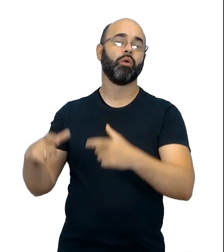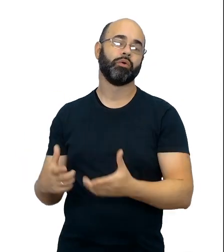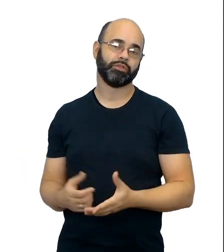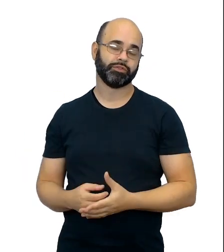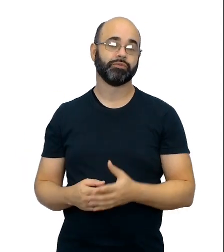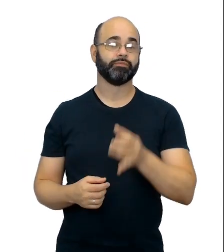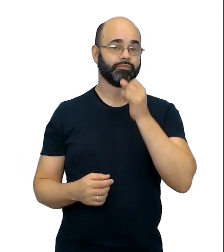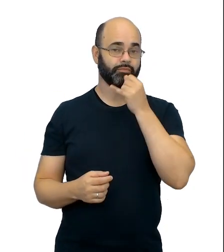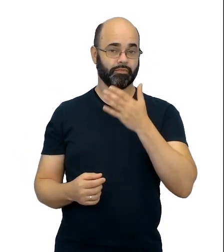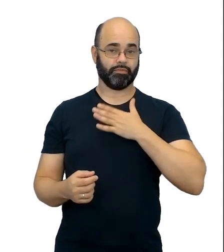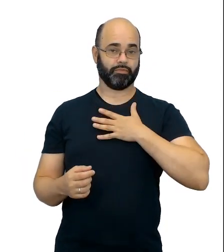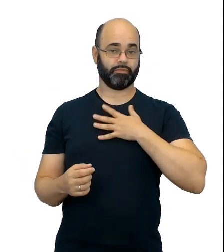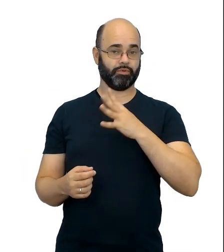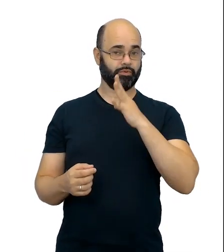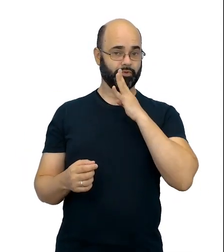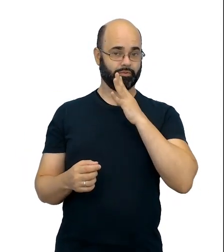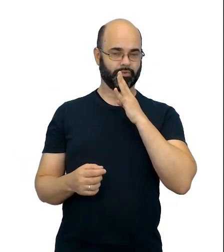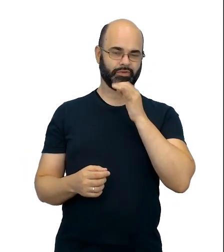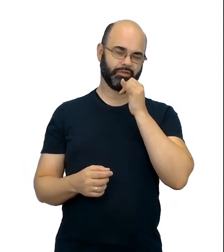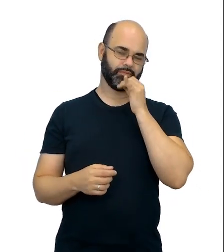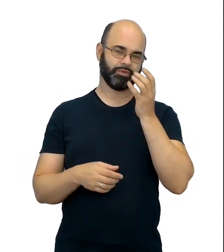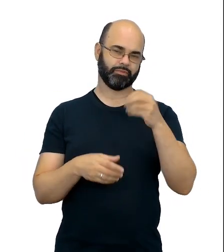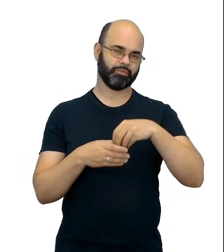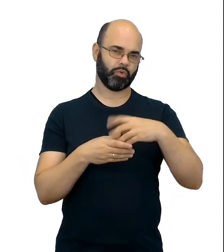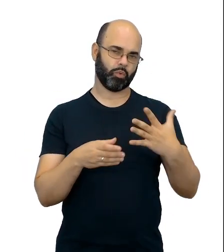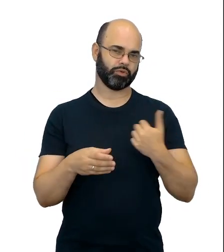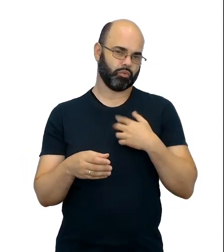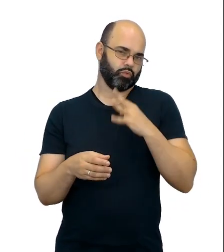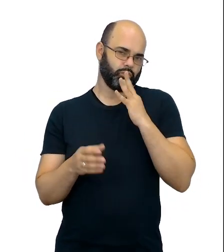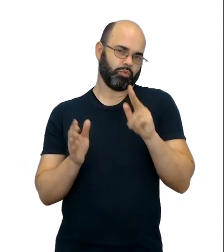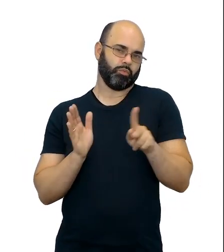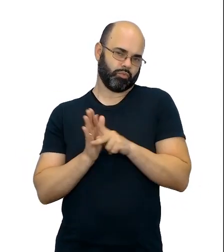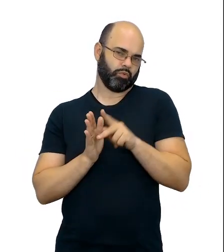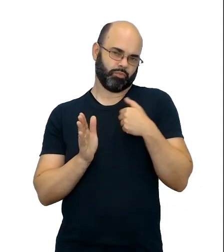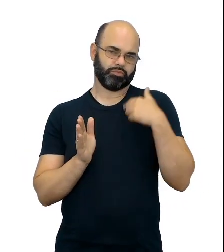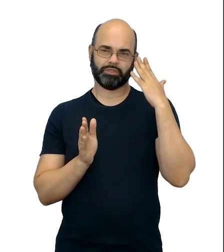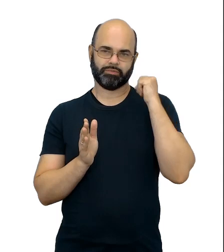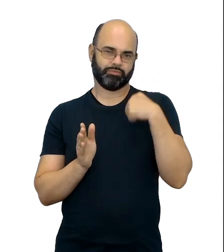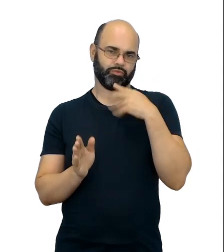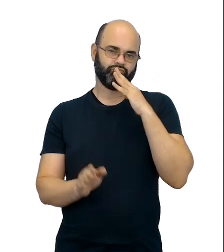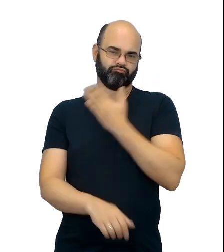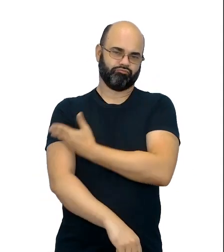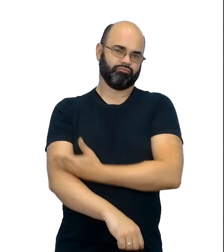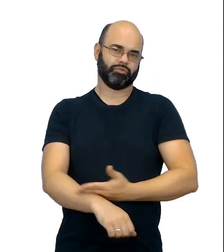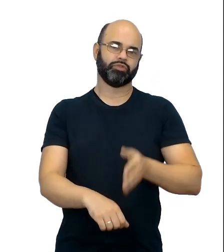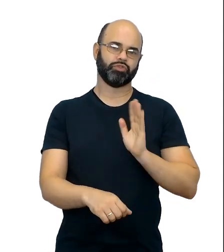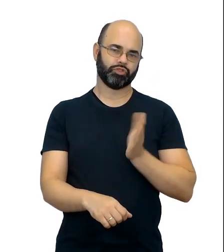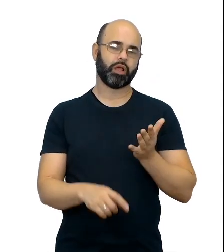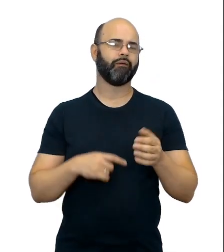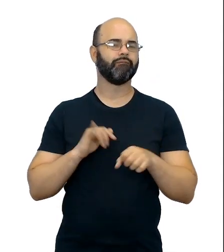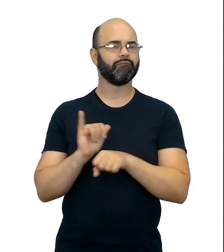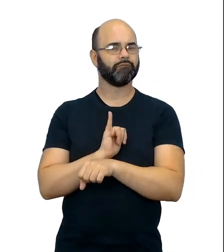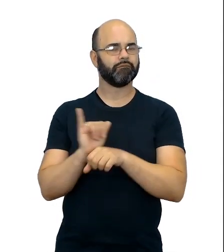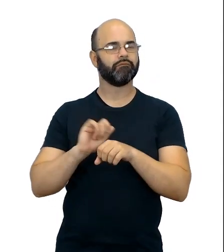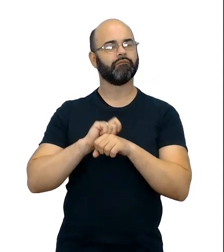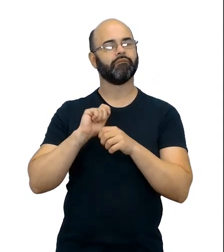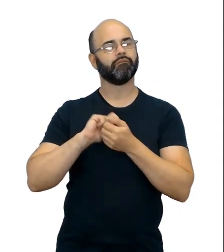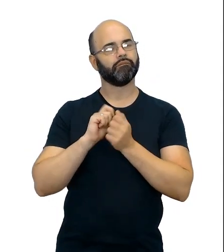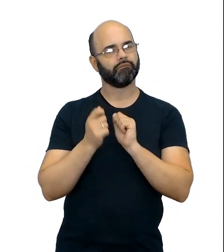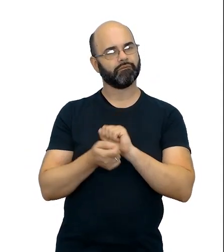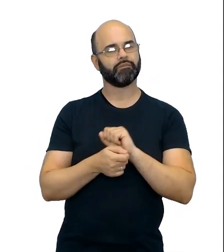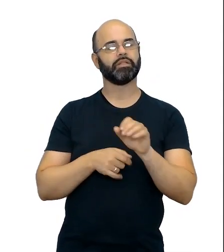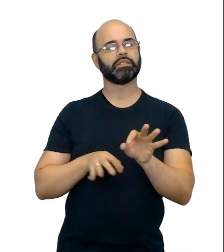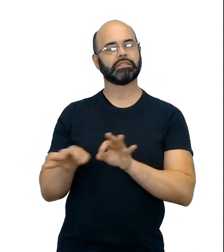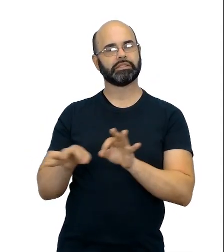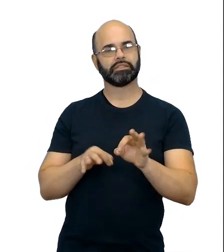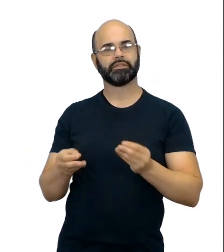conhecimento especializado do conteúdo, quais eram as estratégias que podem auxiliar os estudantes na compreensão desses